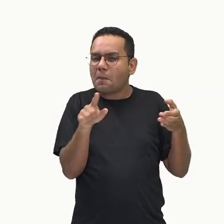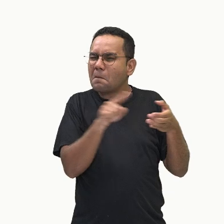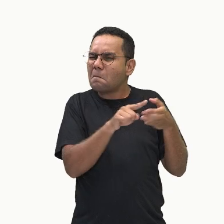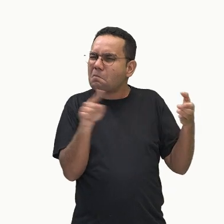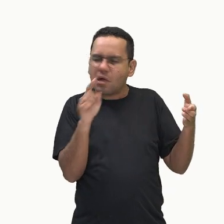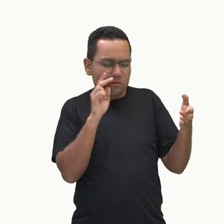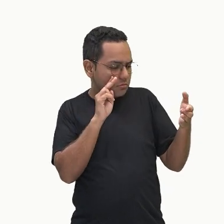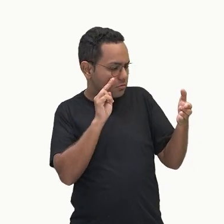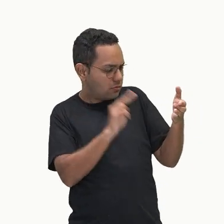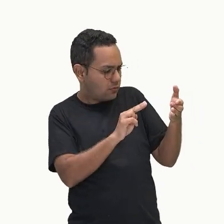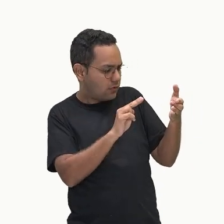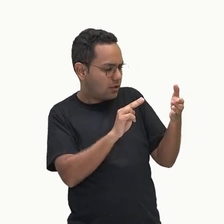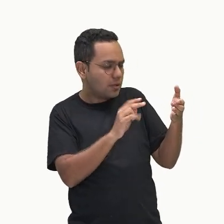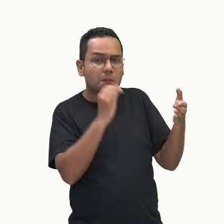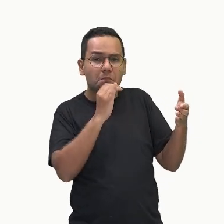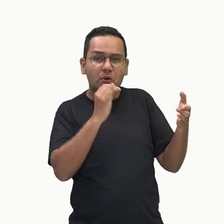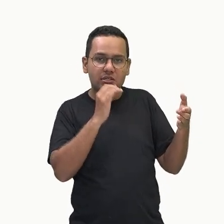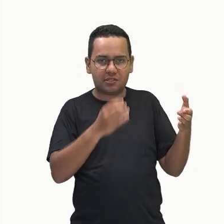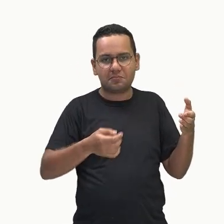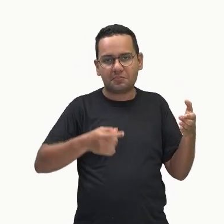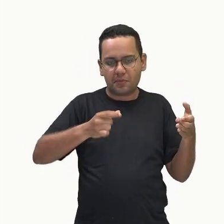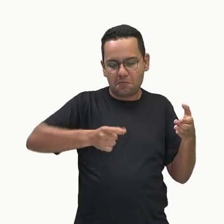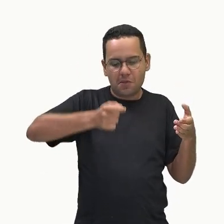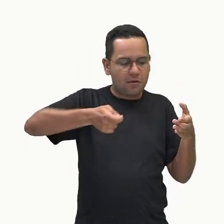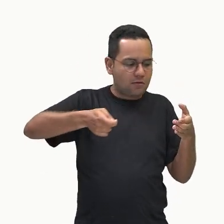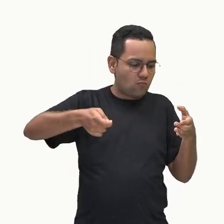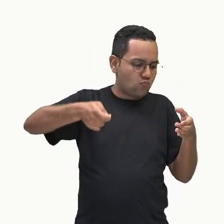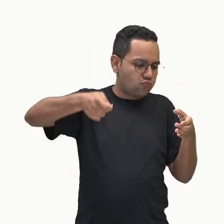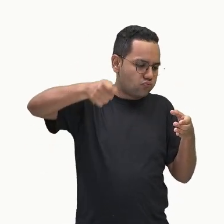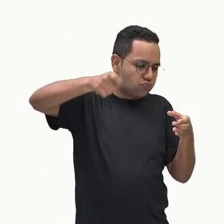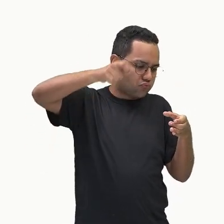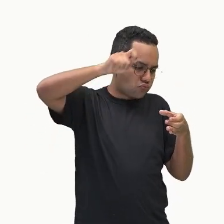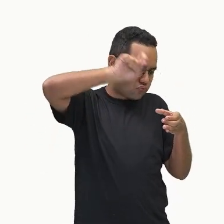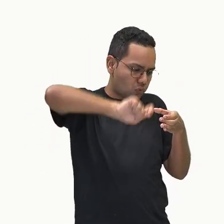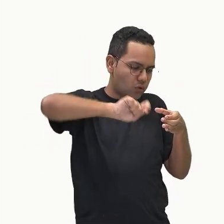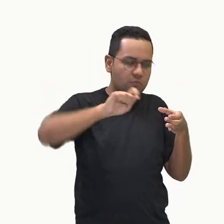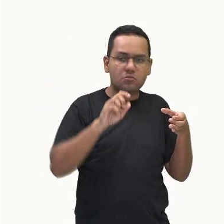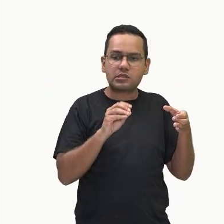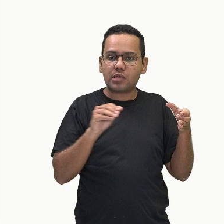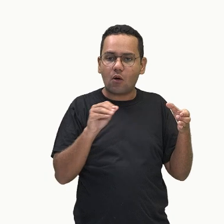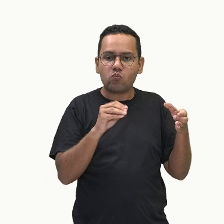você pega uma colher de sal e dissolve num copo de água, por exemplo,